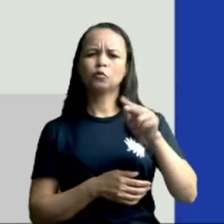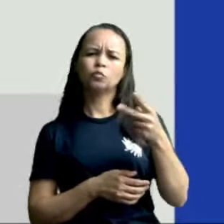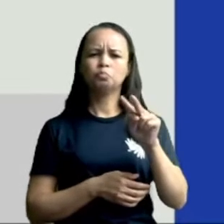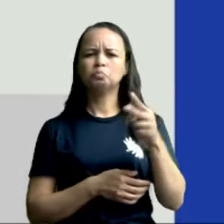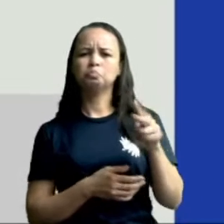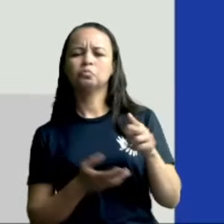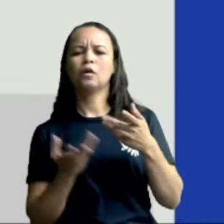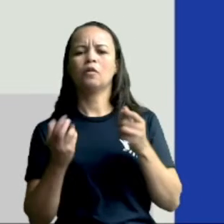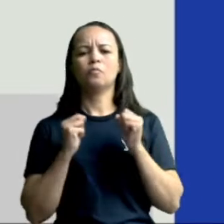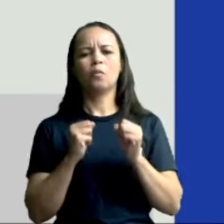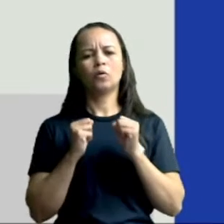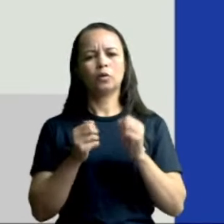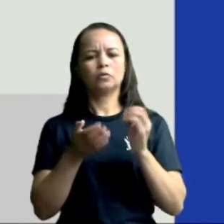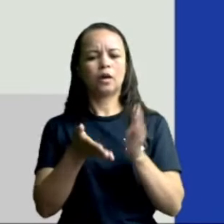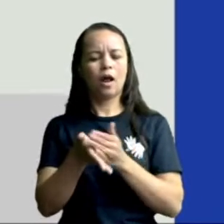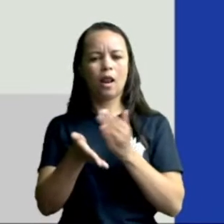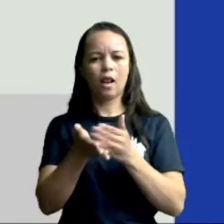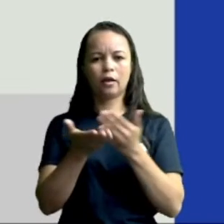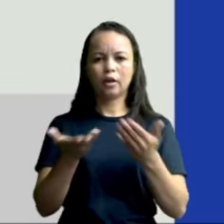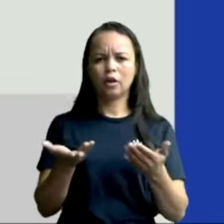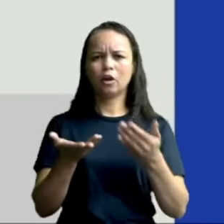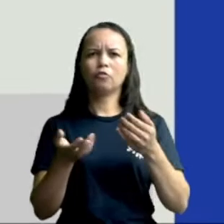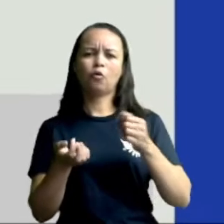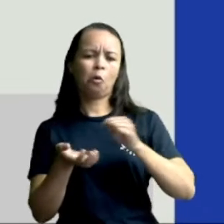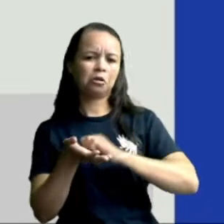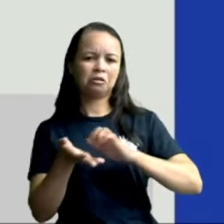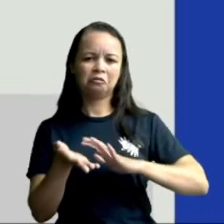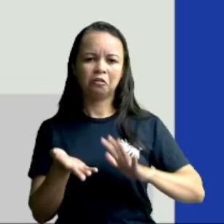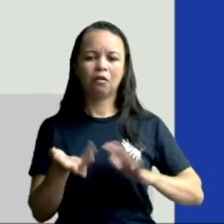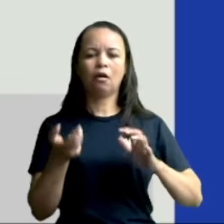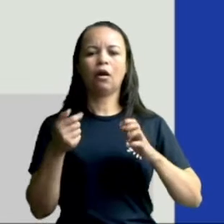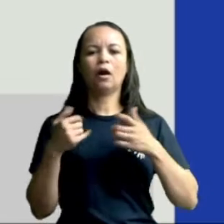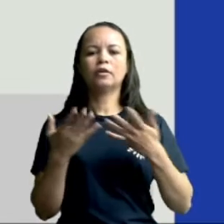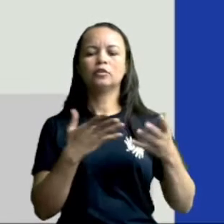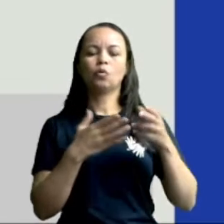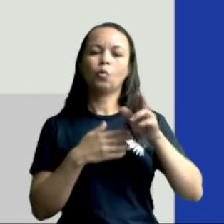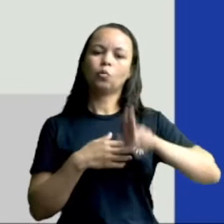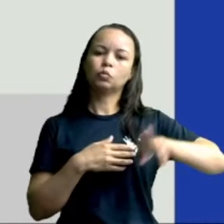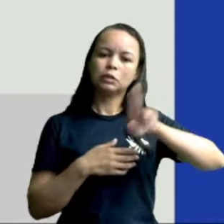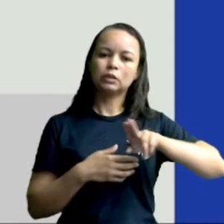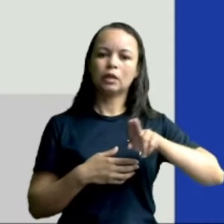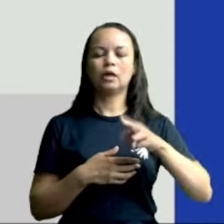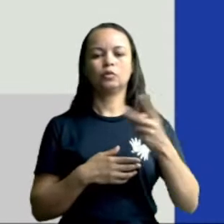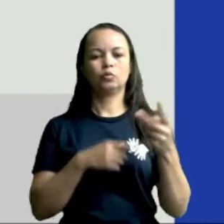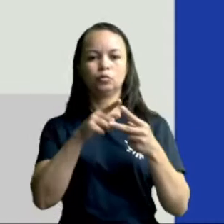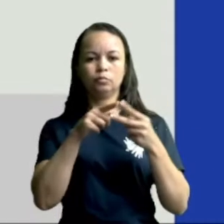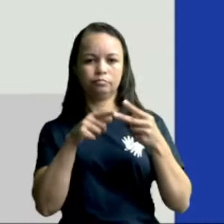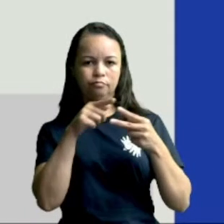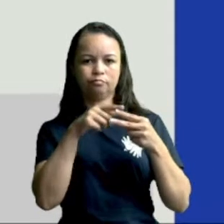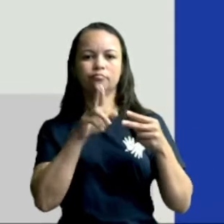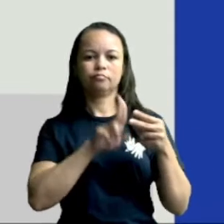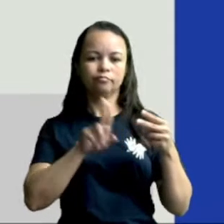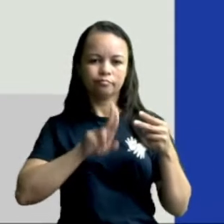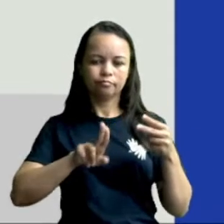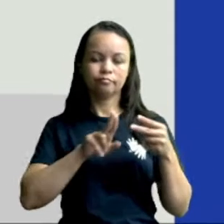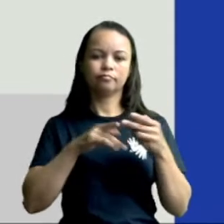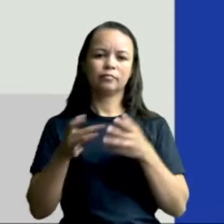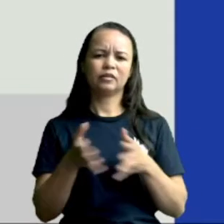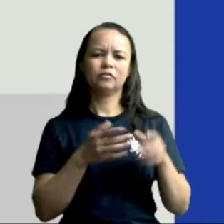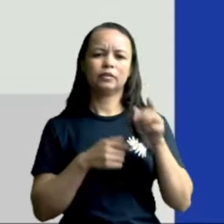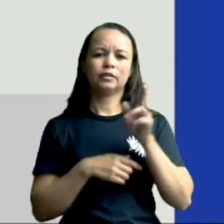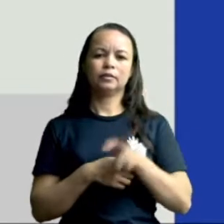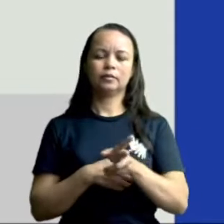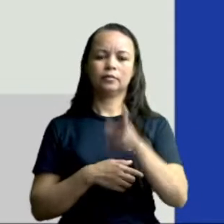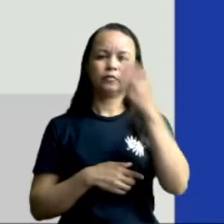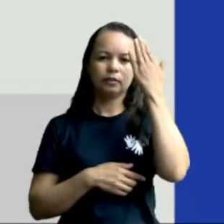ou apostilas ou algum exercício usando os dois nomes, ou graves ou llanas. Então, você vai sempre saber